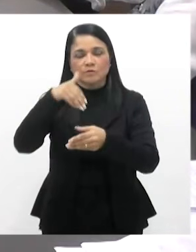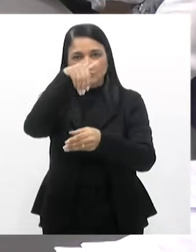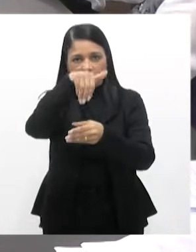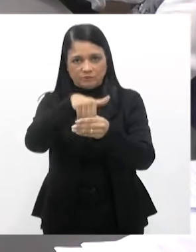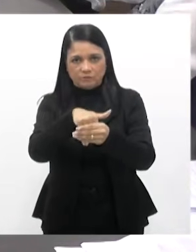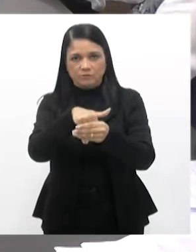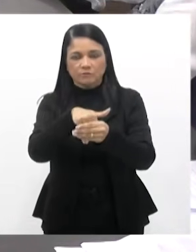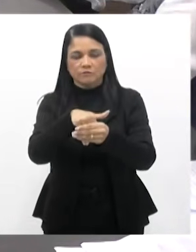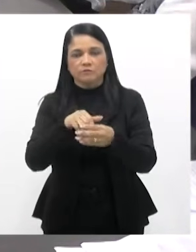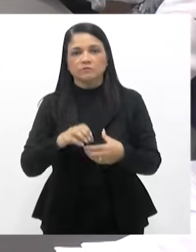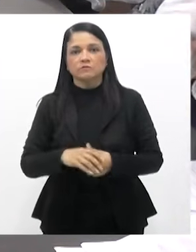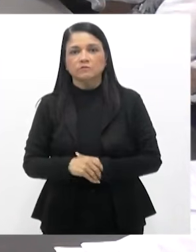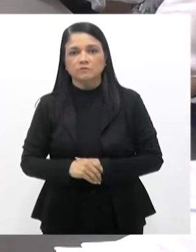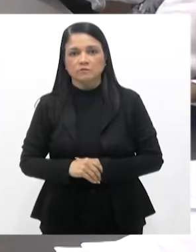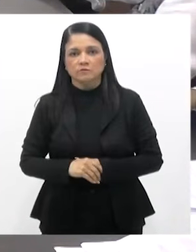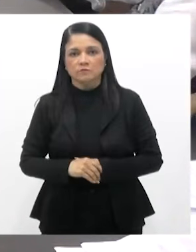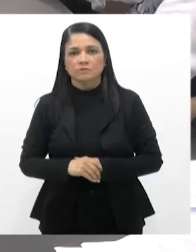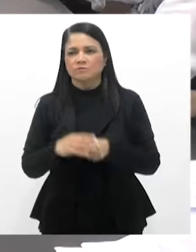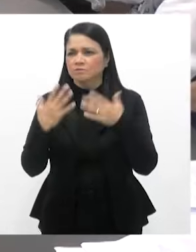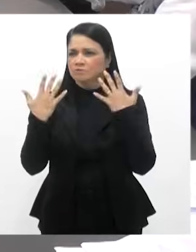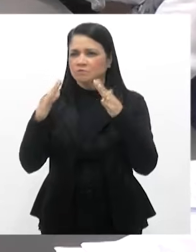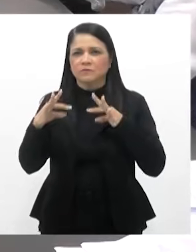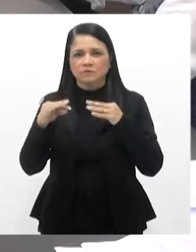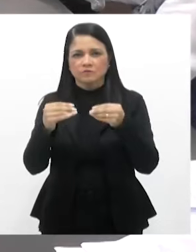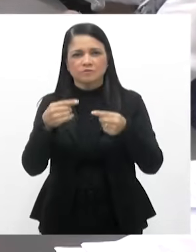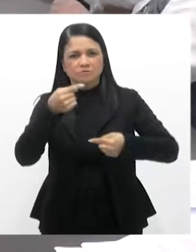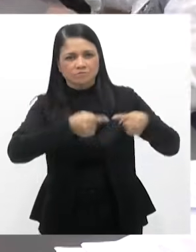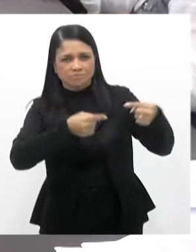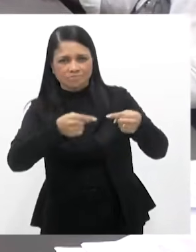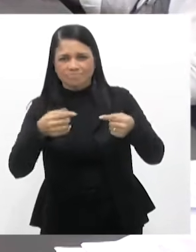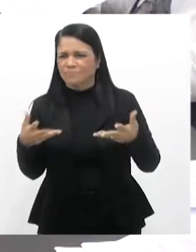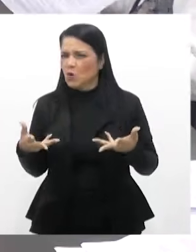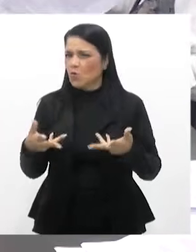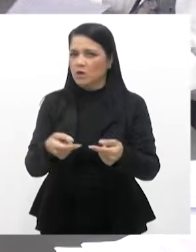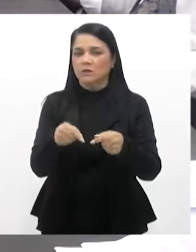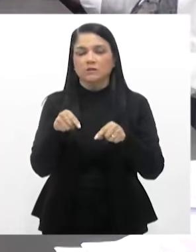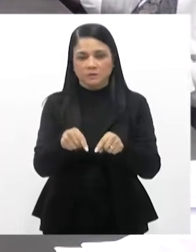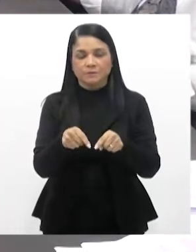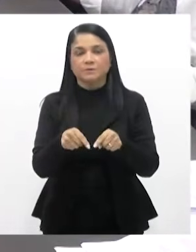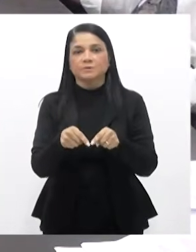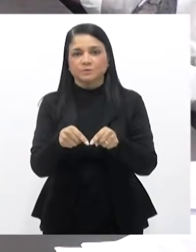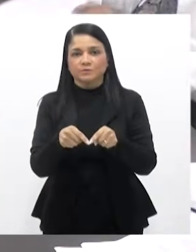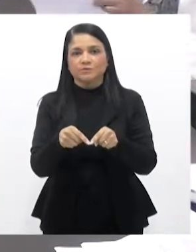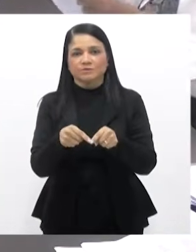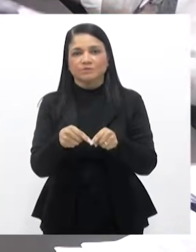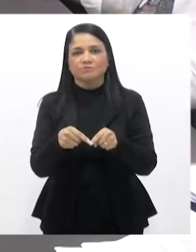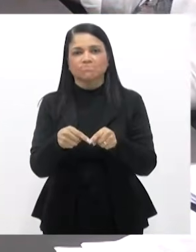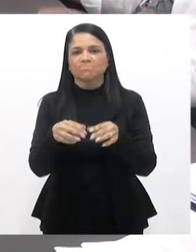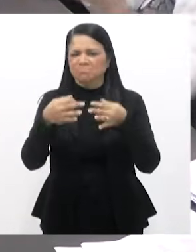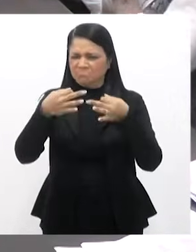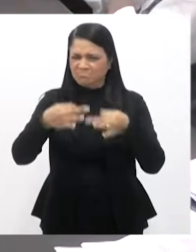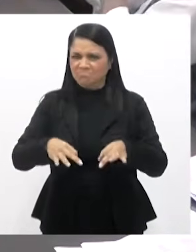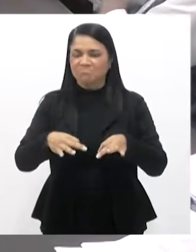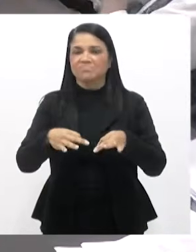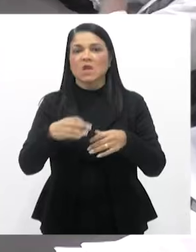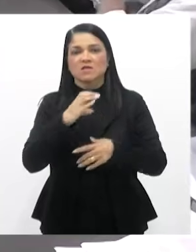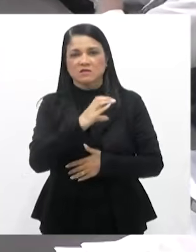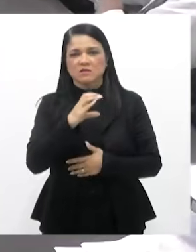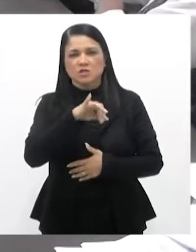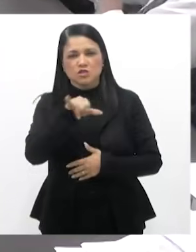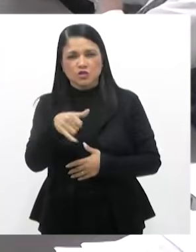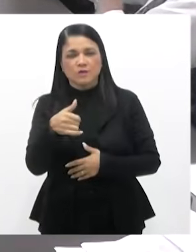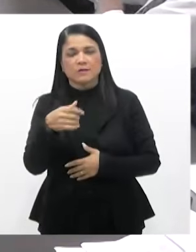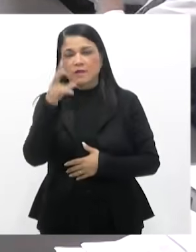votação. Parabenizando a todos pela qualidade da discussão e, mais uma vez, tenho a convicção que a CCJ está